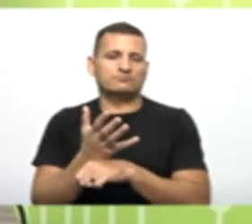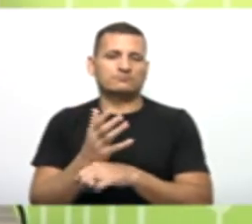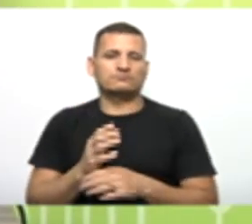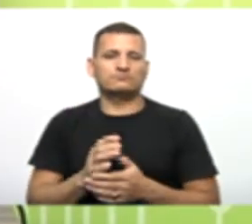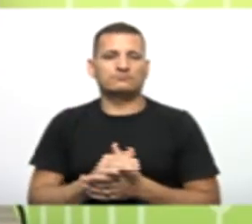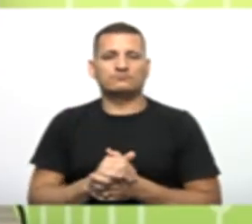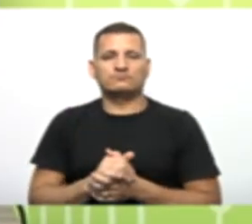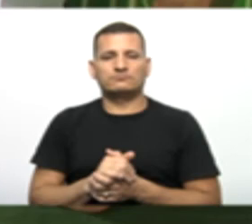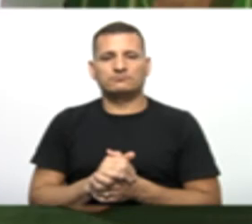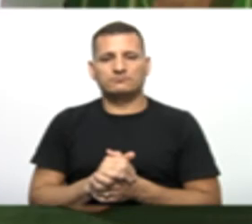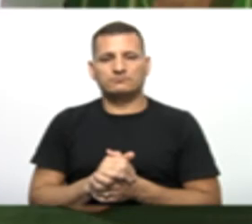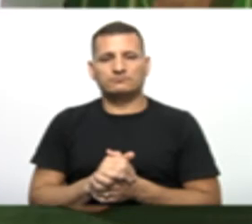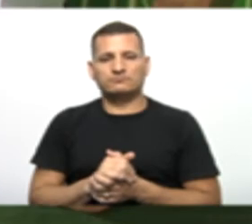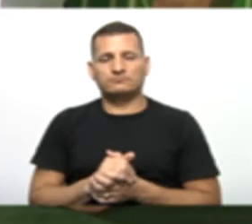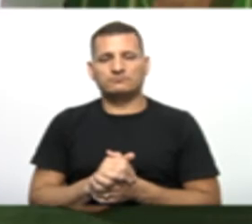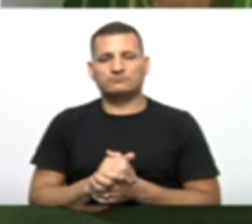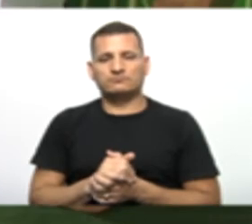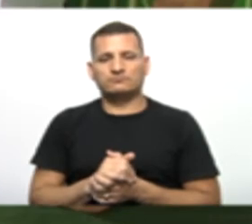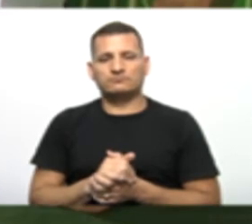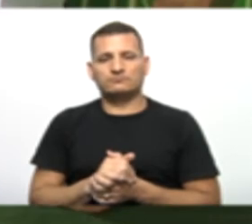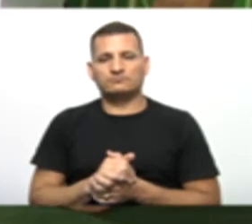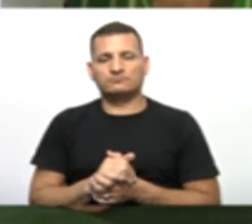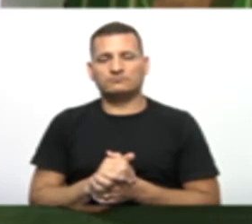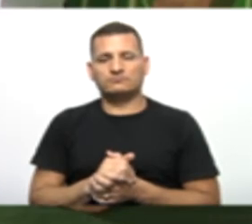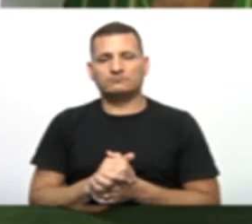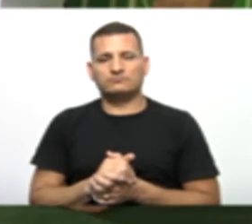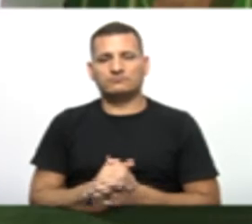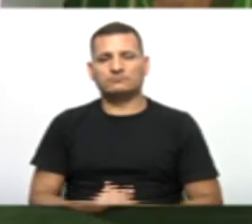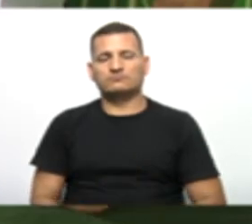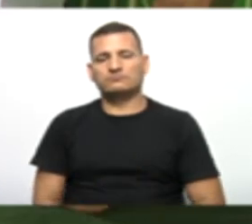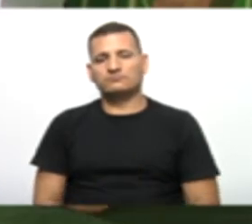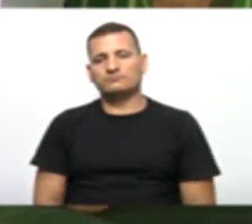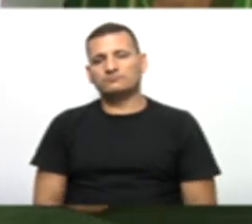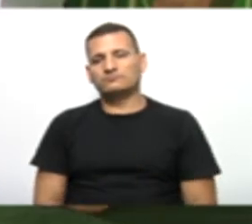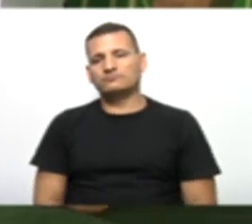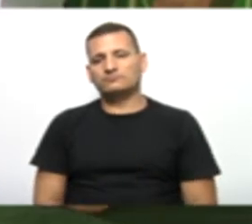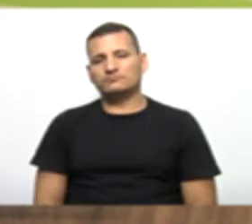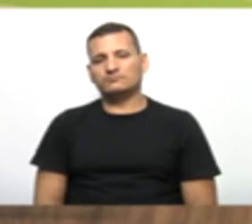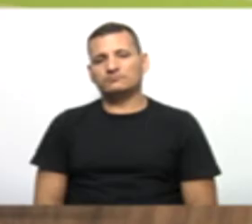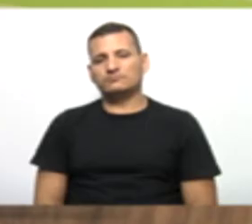trabalhar, né? Que na verdade a nossa aluna aqui,